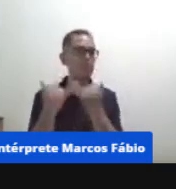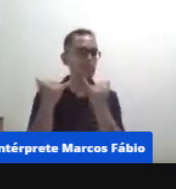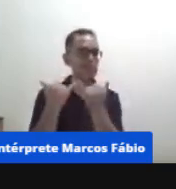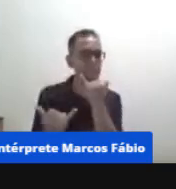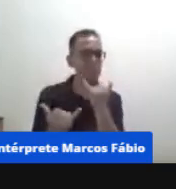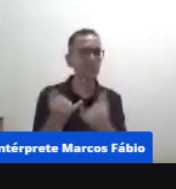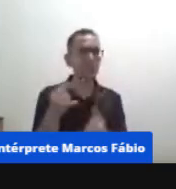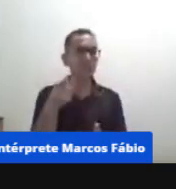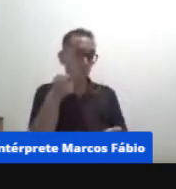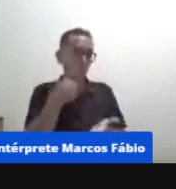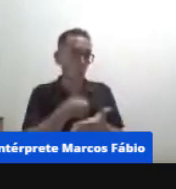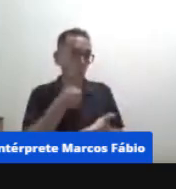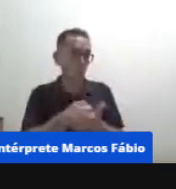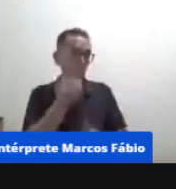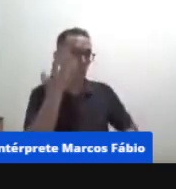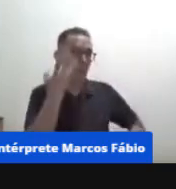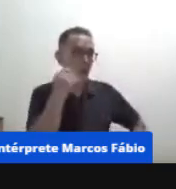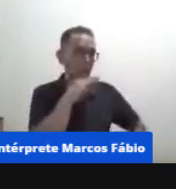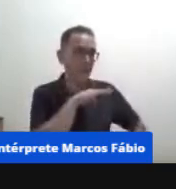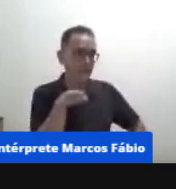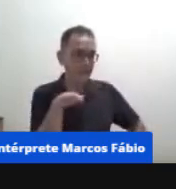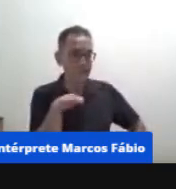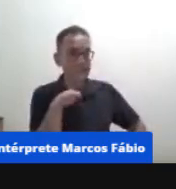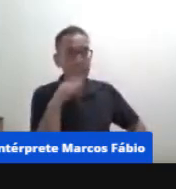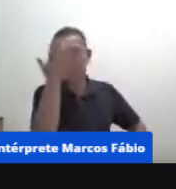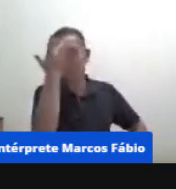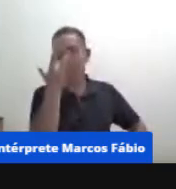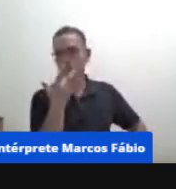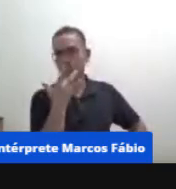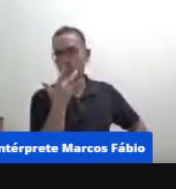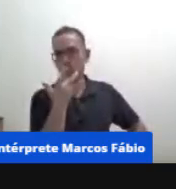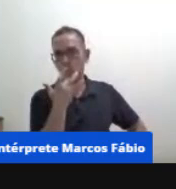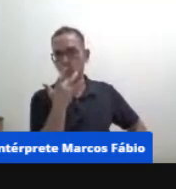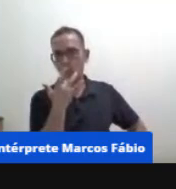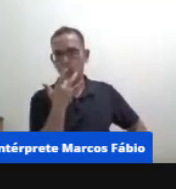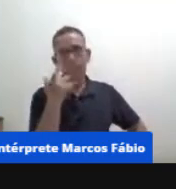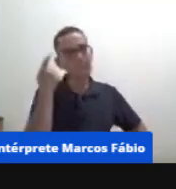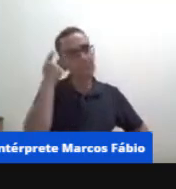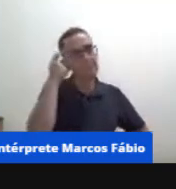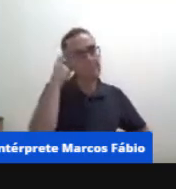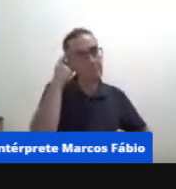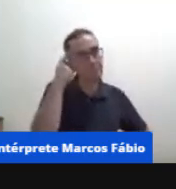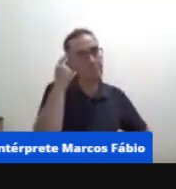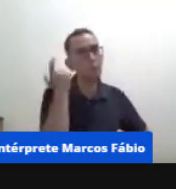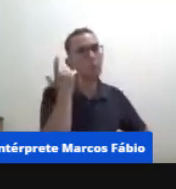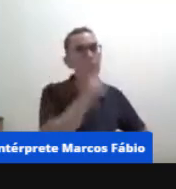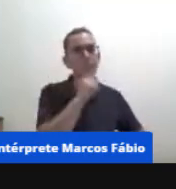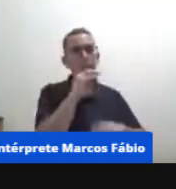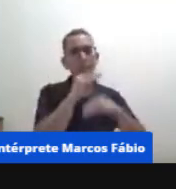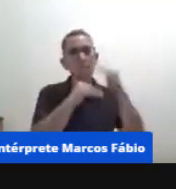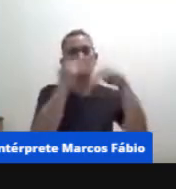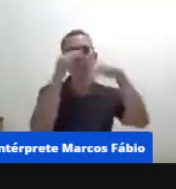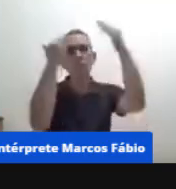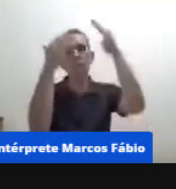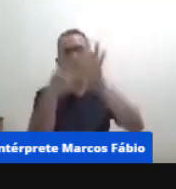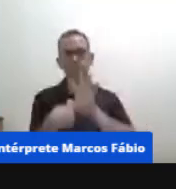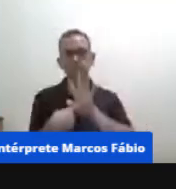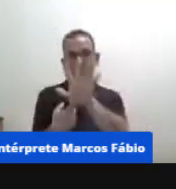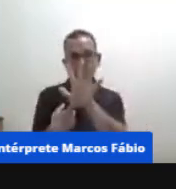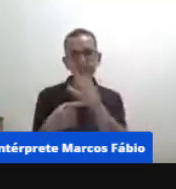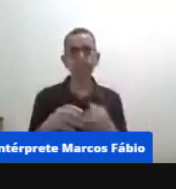no perfil e pensando nessa questão do desenvolvimento que ela apresenta, a gente cobrou dessa criança